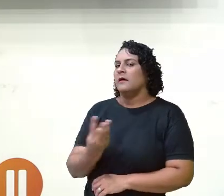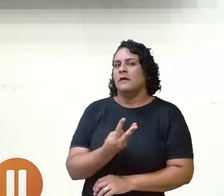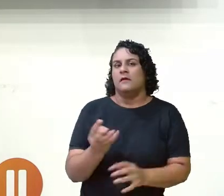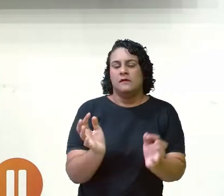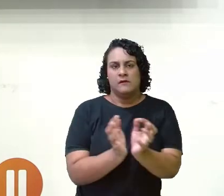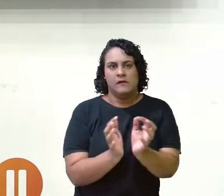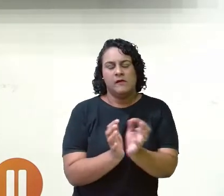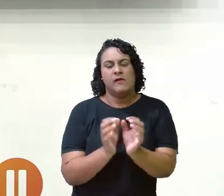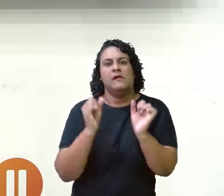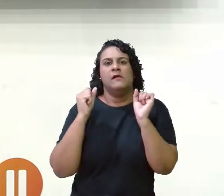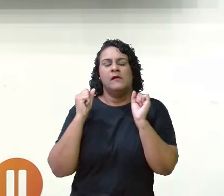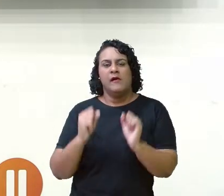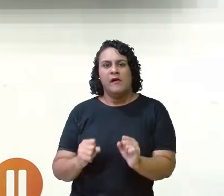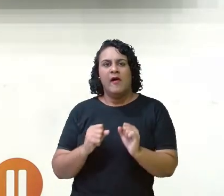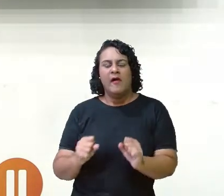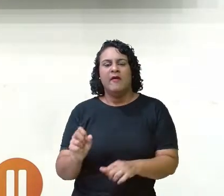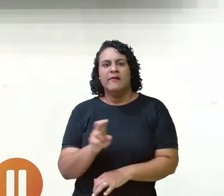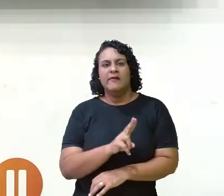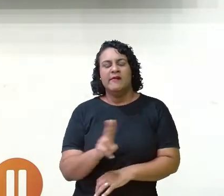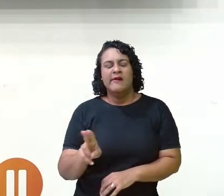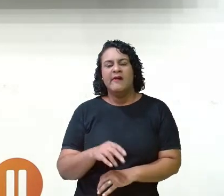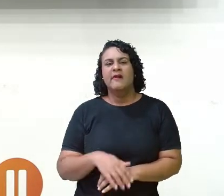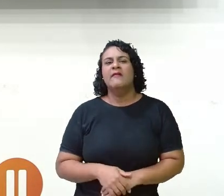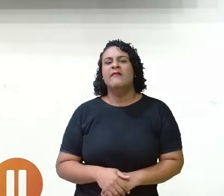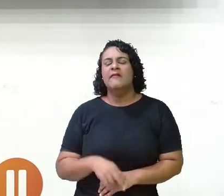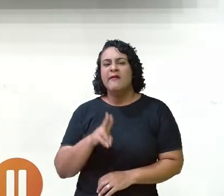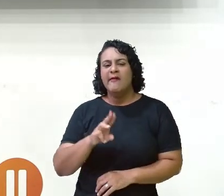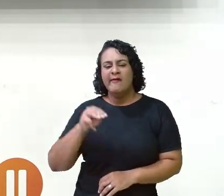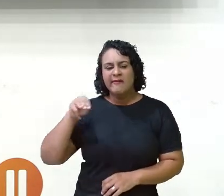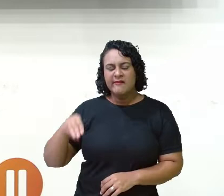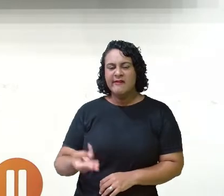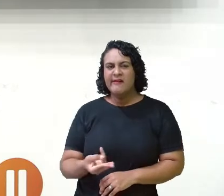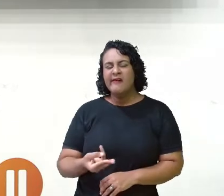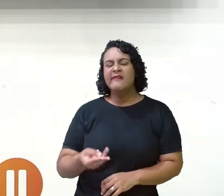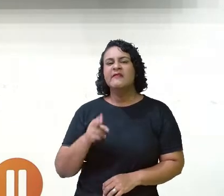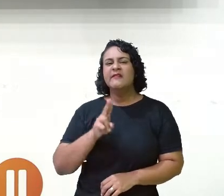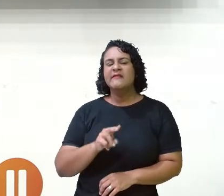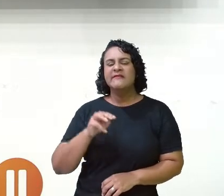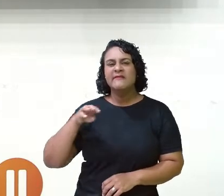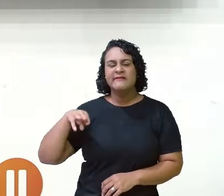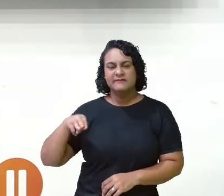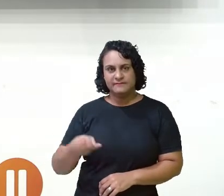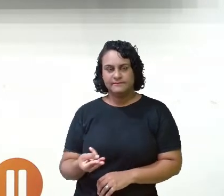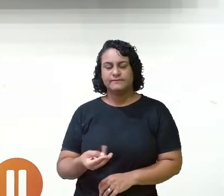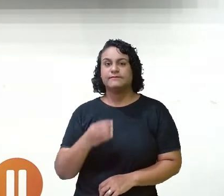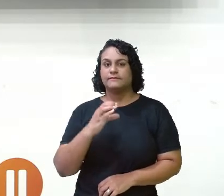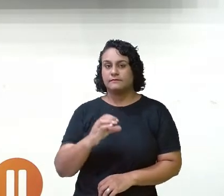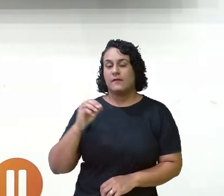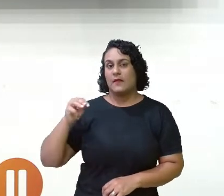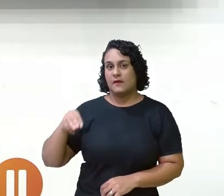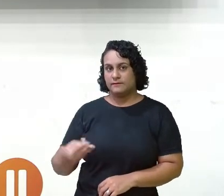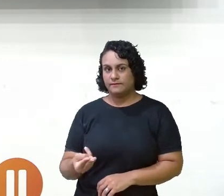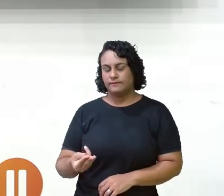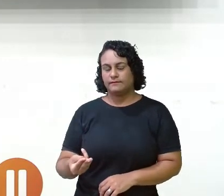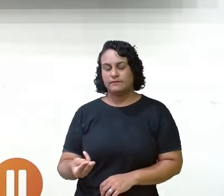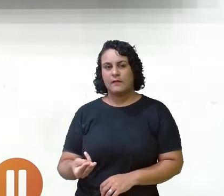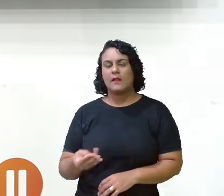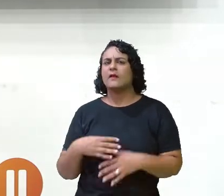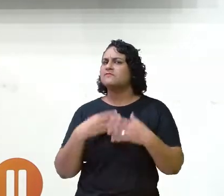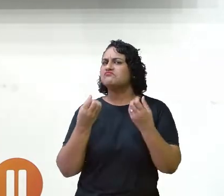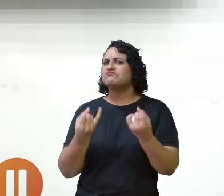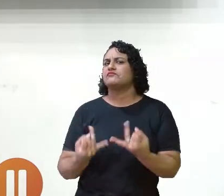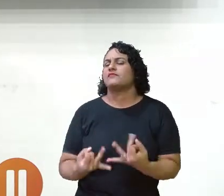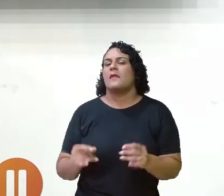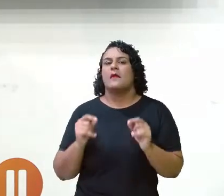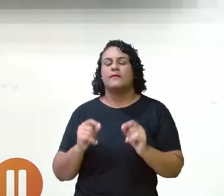a gente pode nomear assim. Unidade de milhão, dezena de milhão, centena de milhão. O que é que eu estou querendo